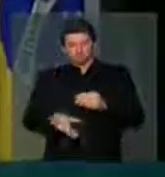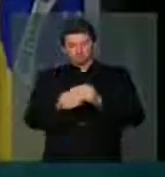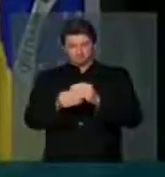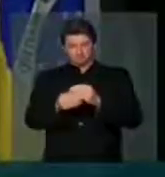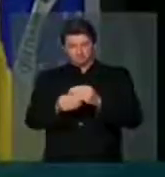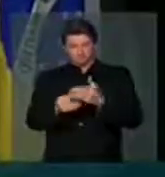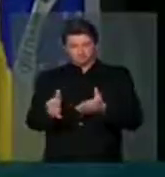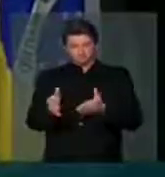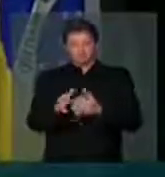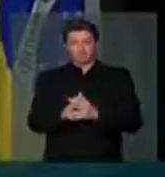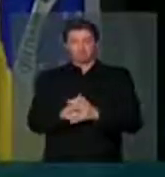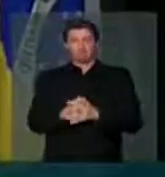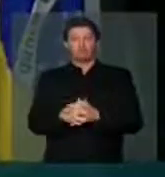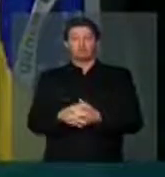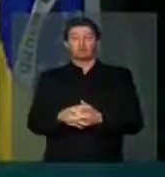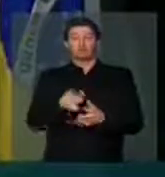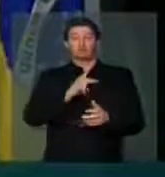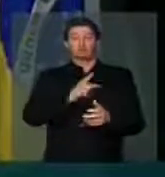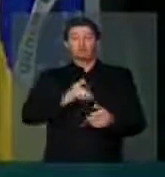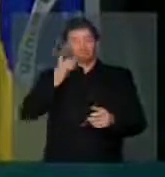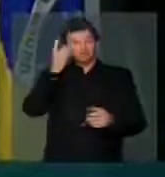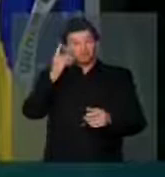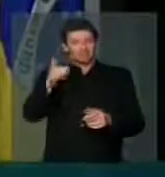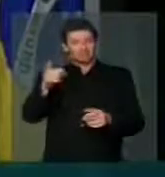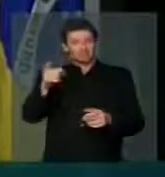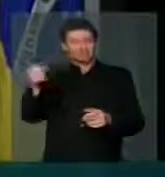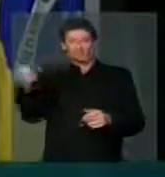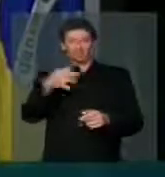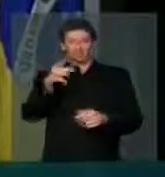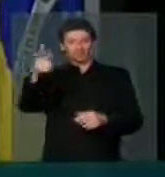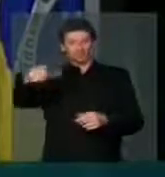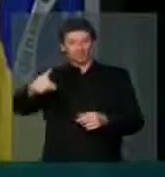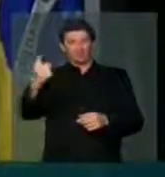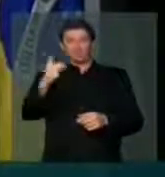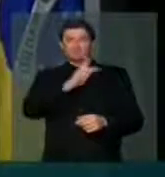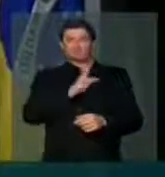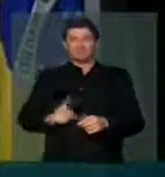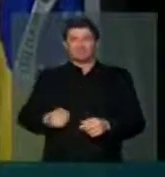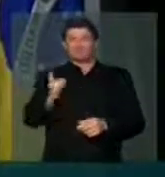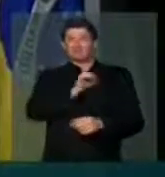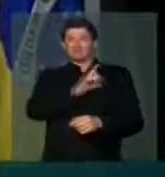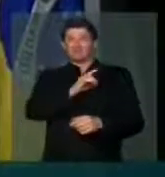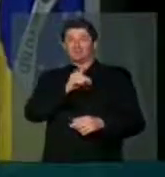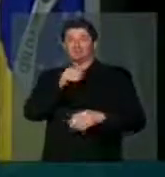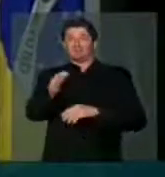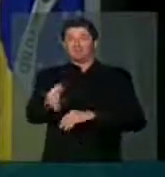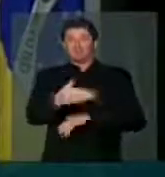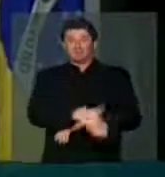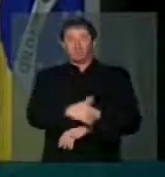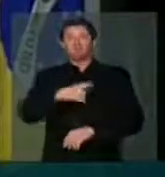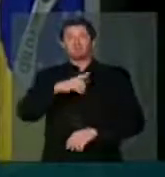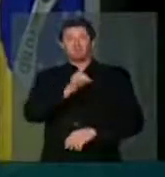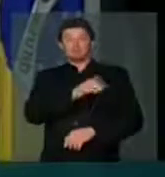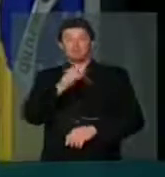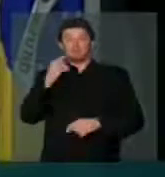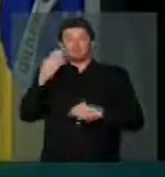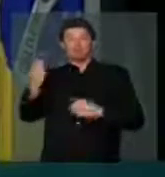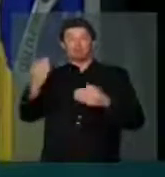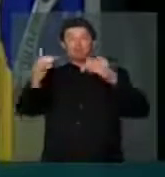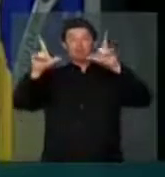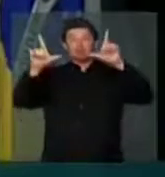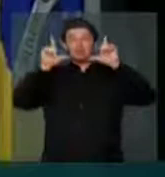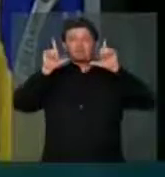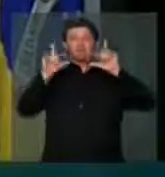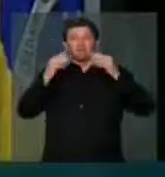um recorde da presidente Dilma e mais uma novidade, né? Uma presidenta que tem medo de ir para as ruas e agora tem medo de aparecer em televisão e